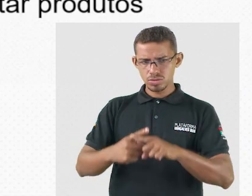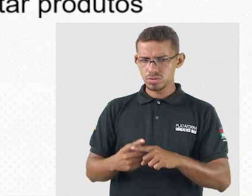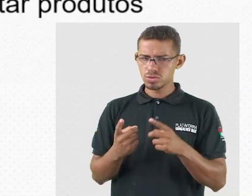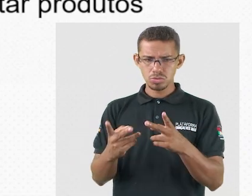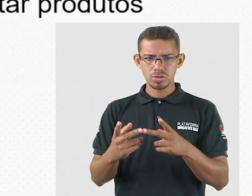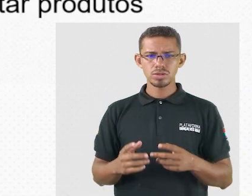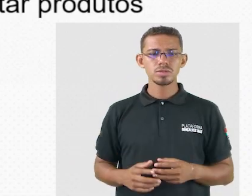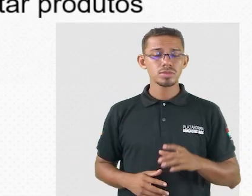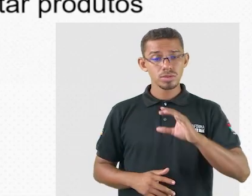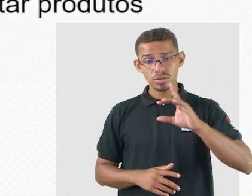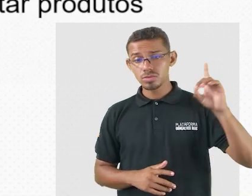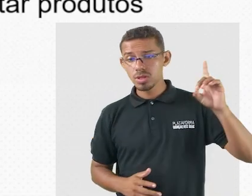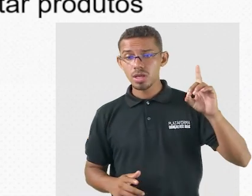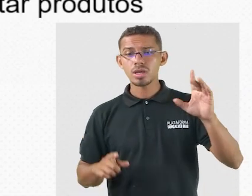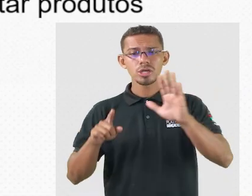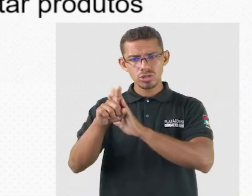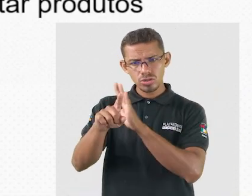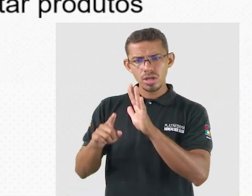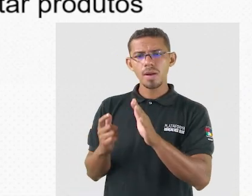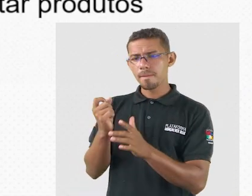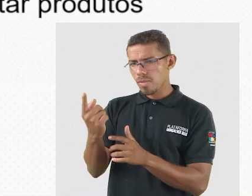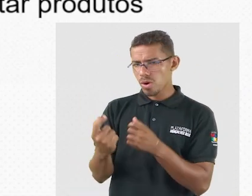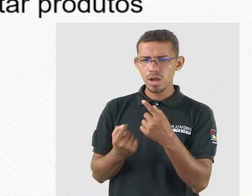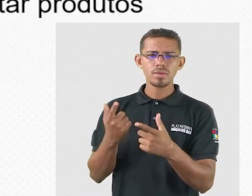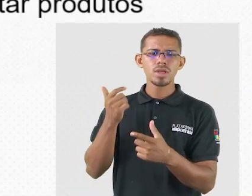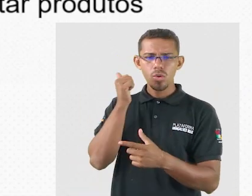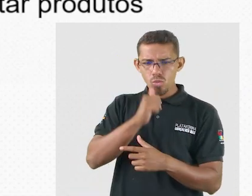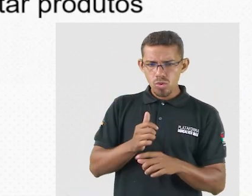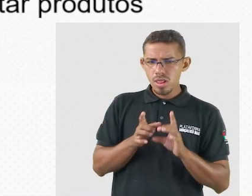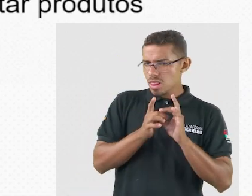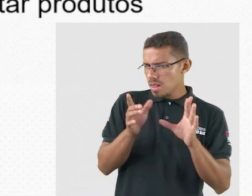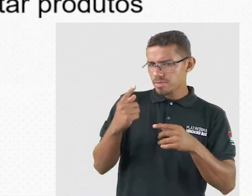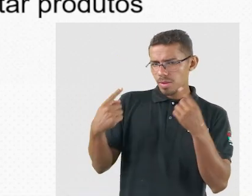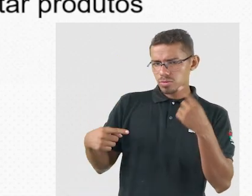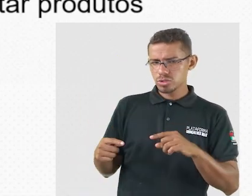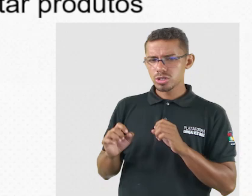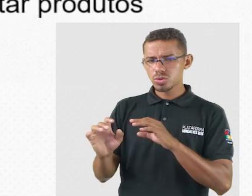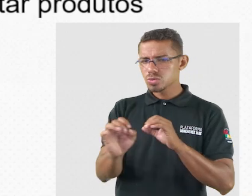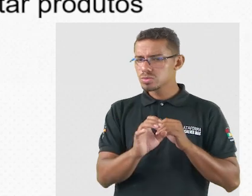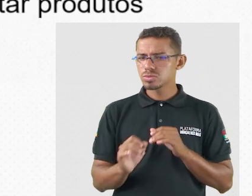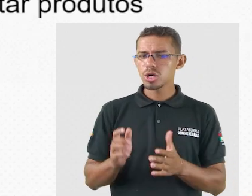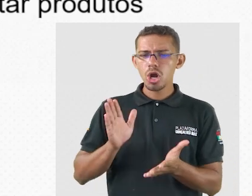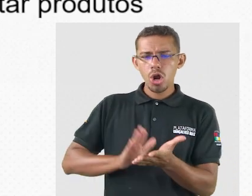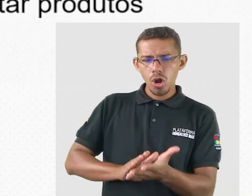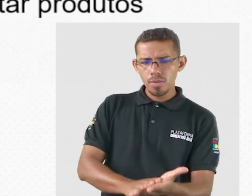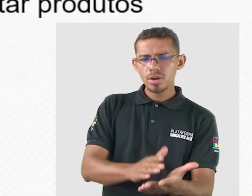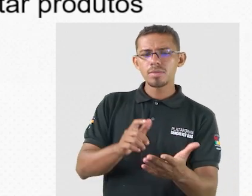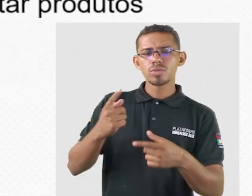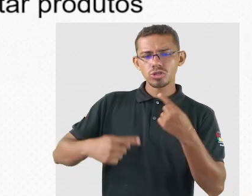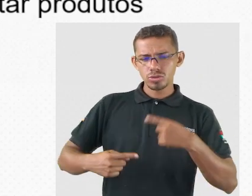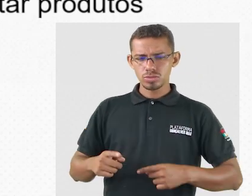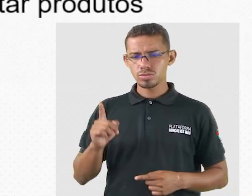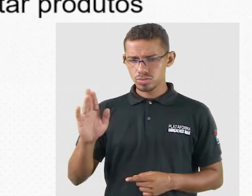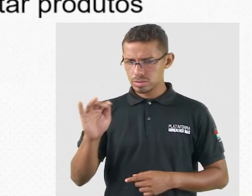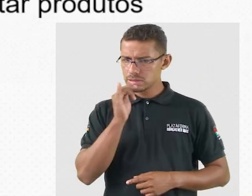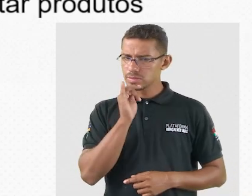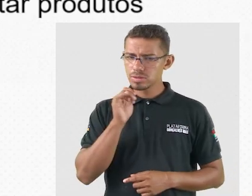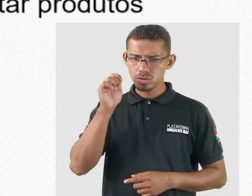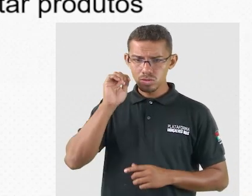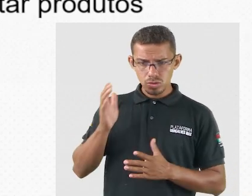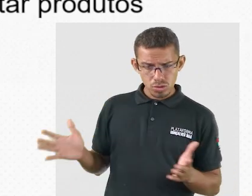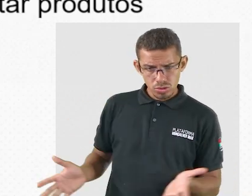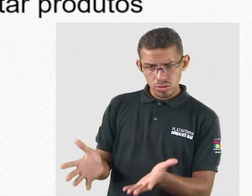comerciais. D. Questionavam a pouca participação das mulheres livres na política e na educação e cobravam políticas públicas em favor dos